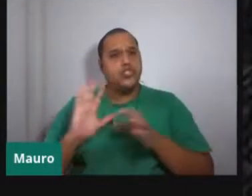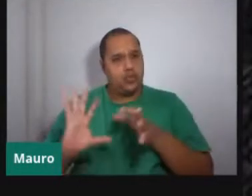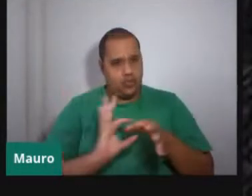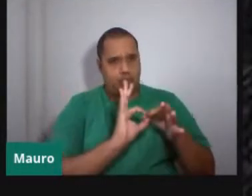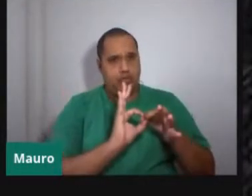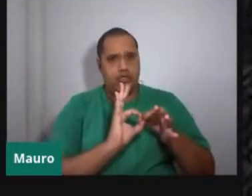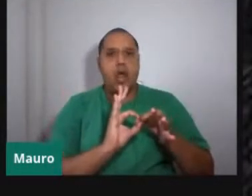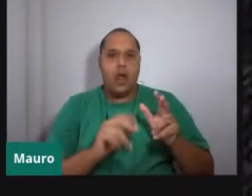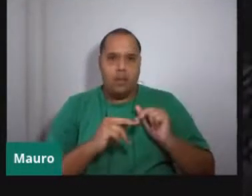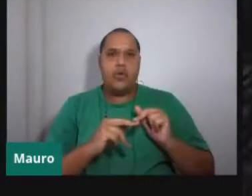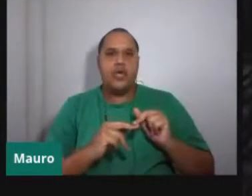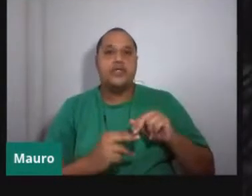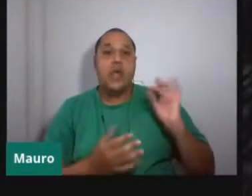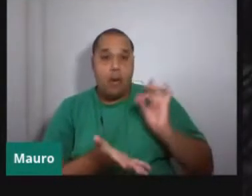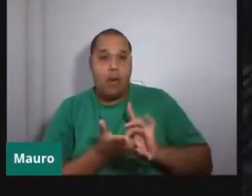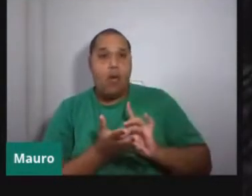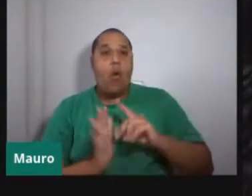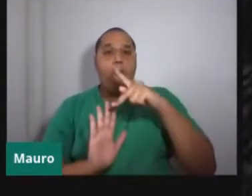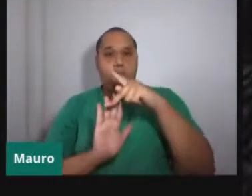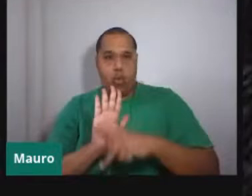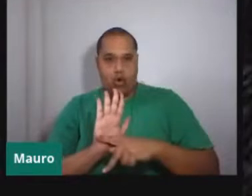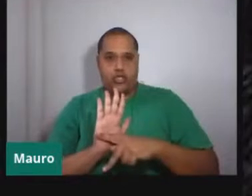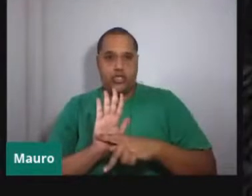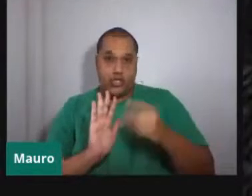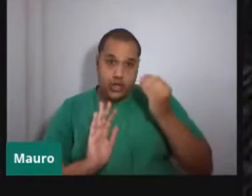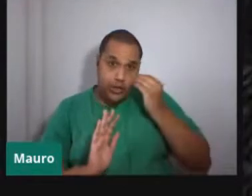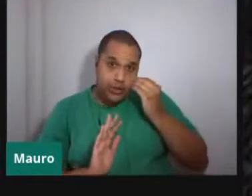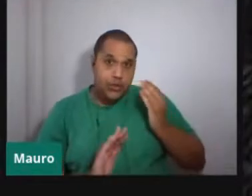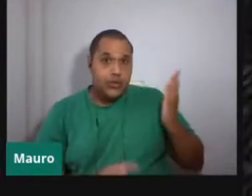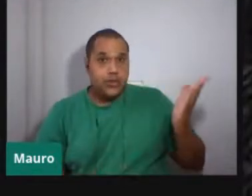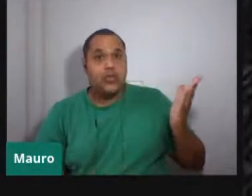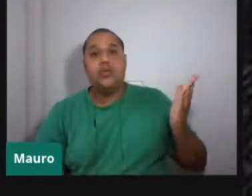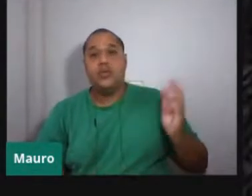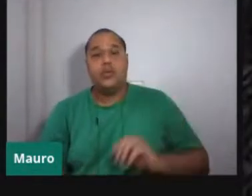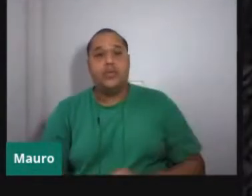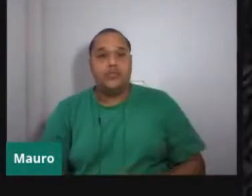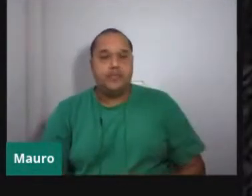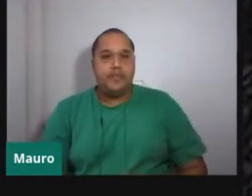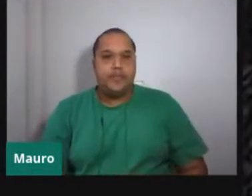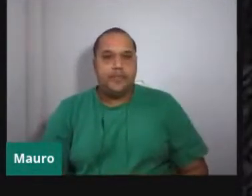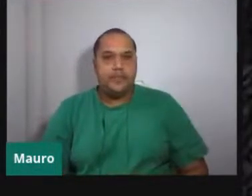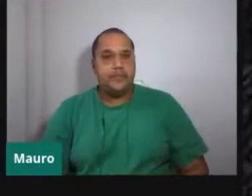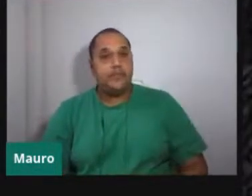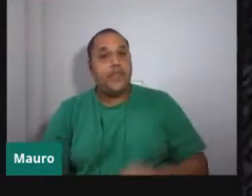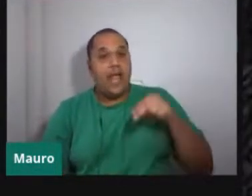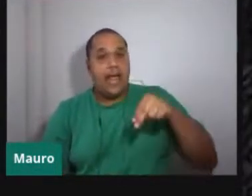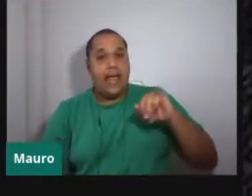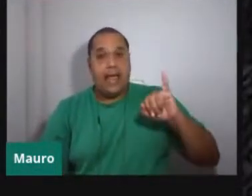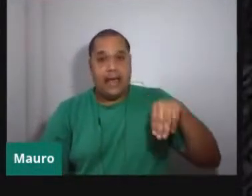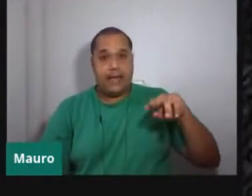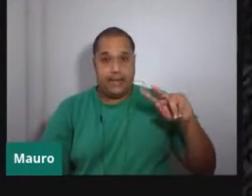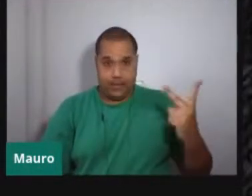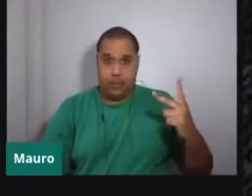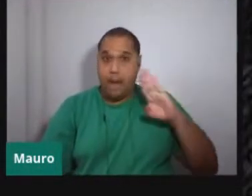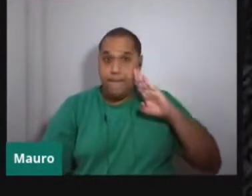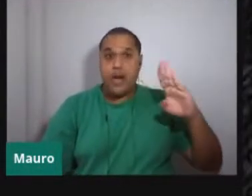símbolo dessa defesa é o projeto que a gente chama do RDoC, do NIH, que é uma das principais